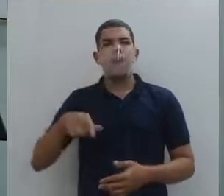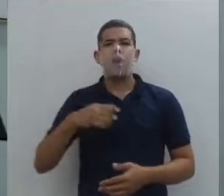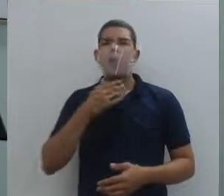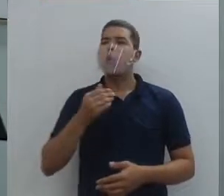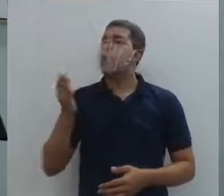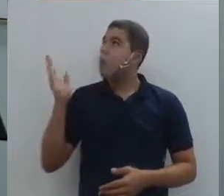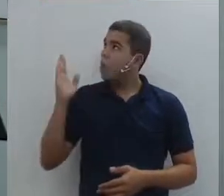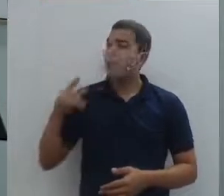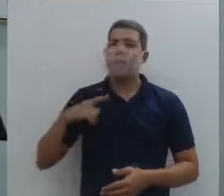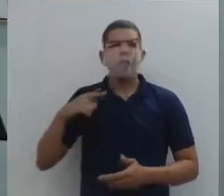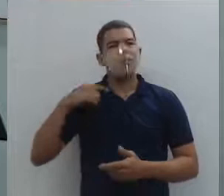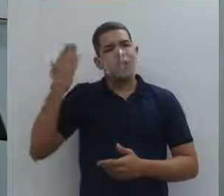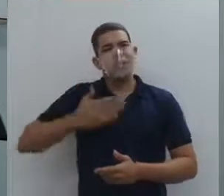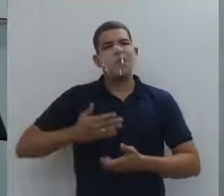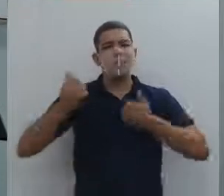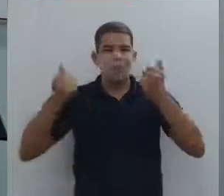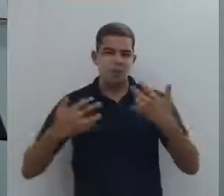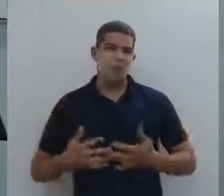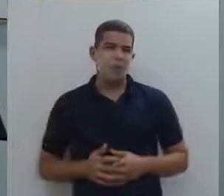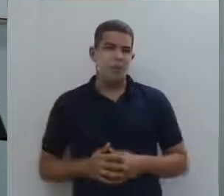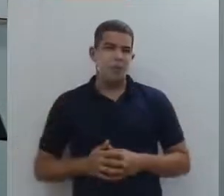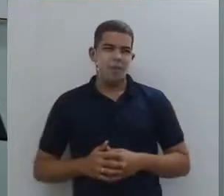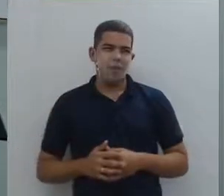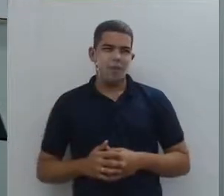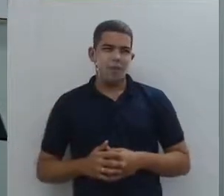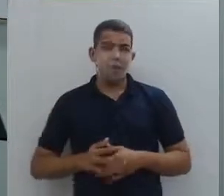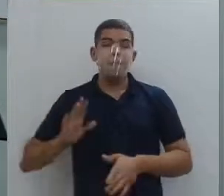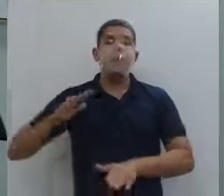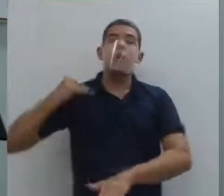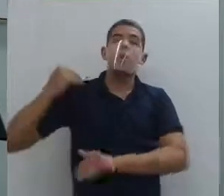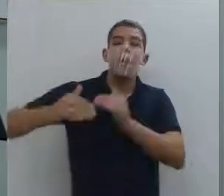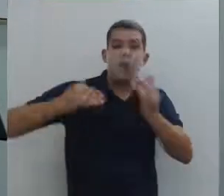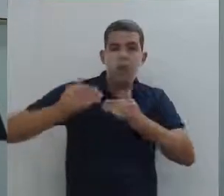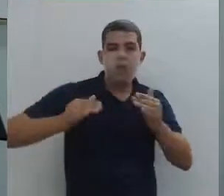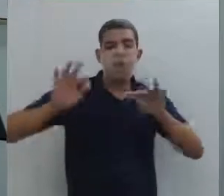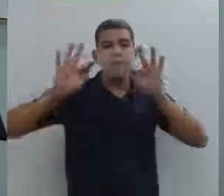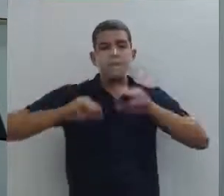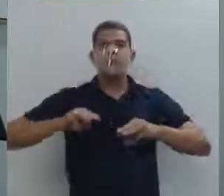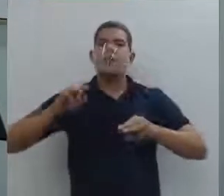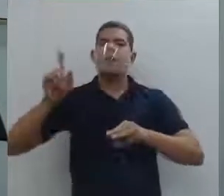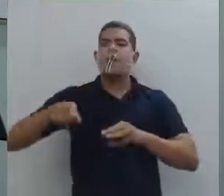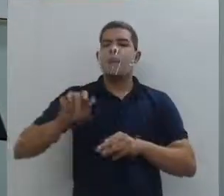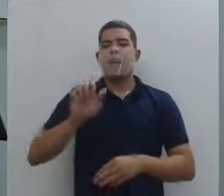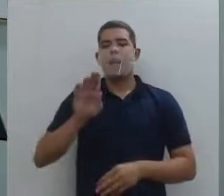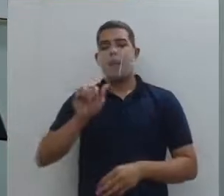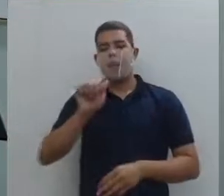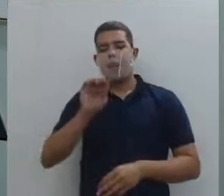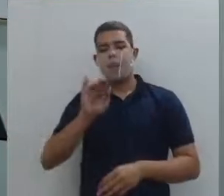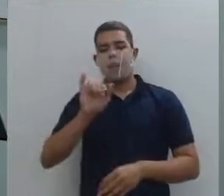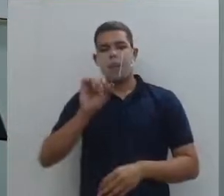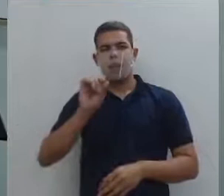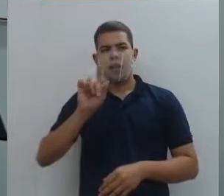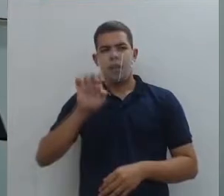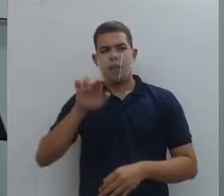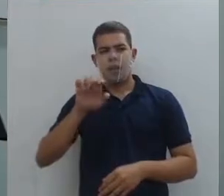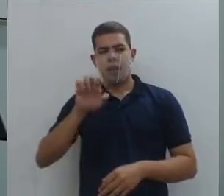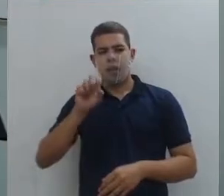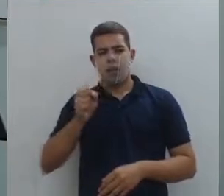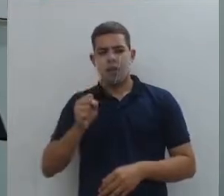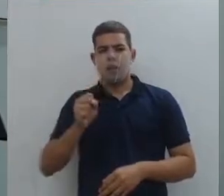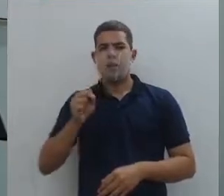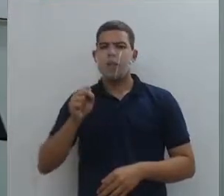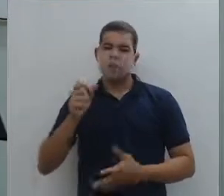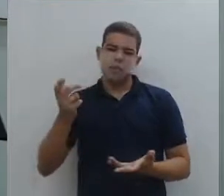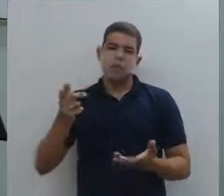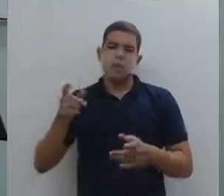dos cientistas muito importante com o fim de derrubar a teoria da biogênese. O criacionismo, como